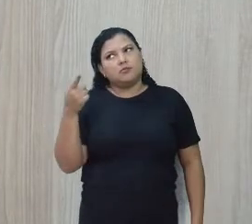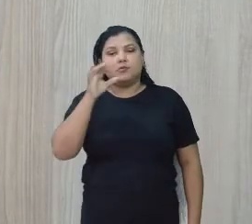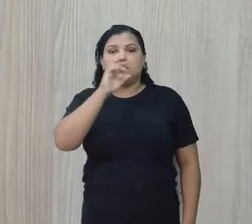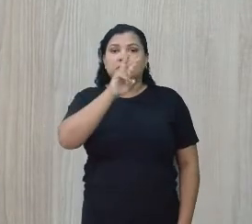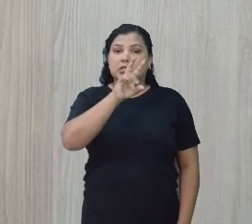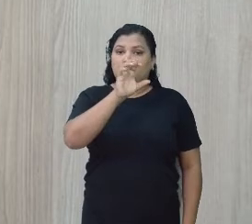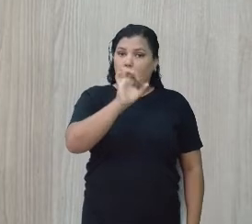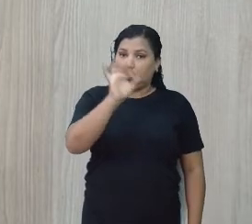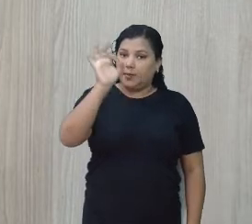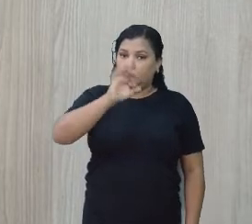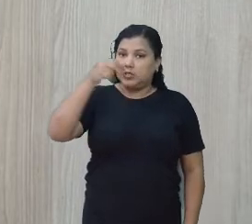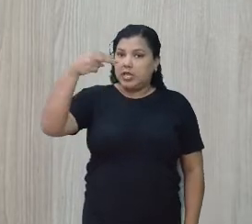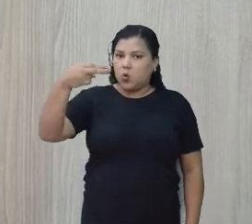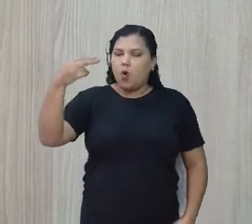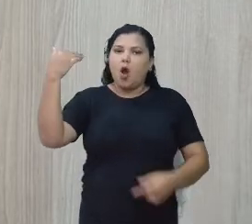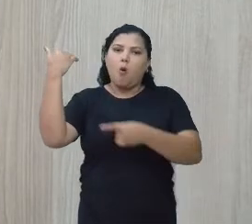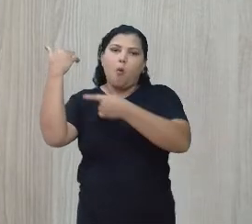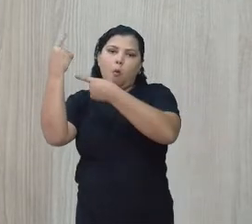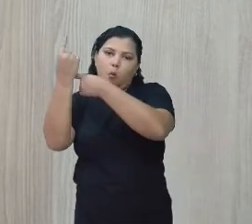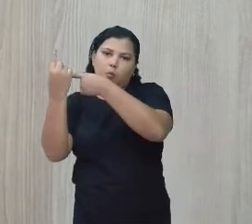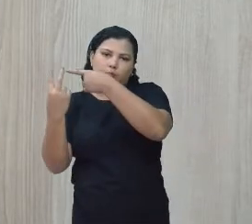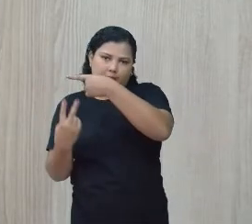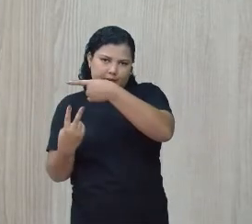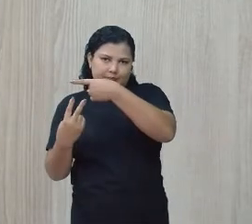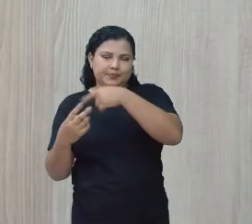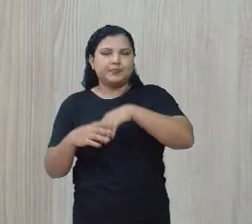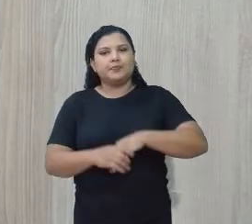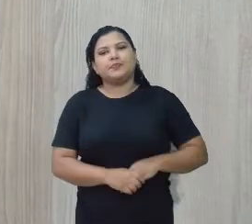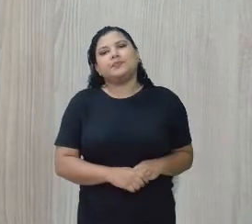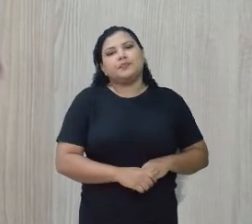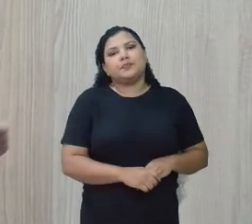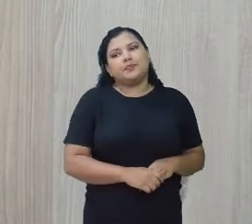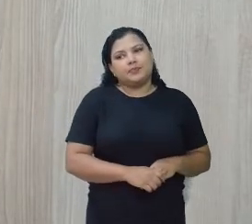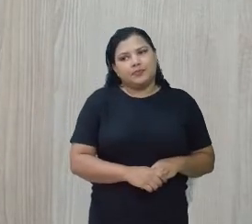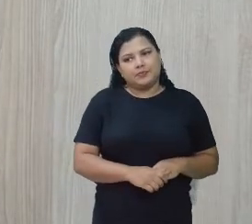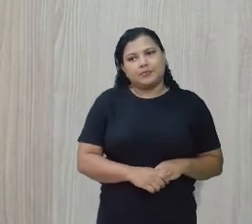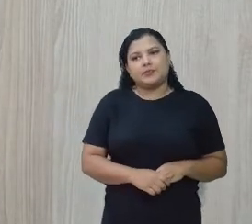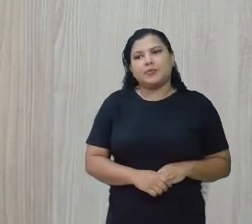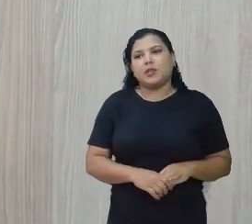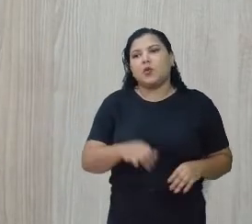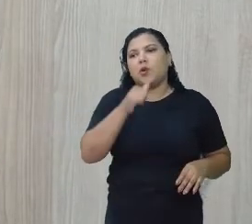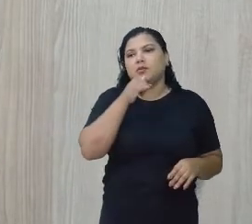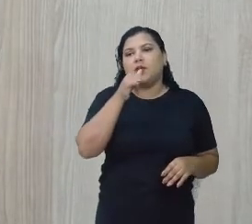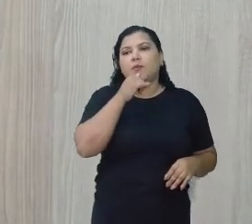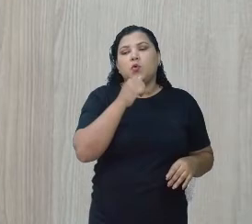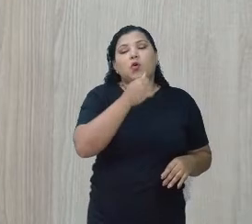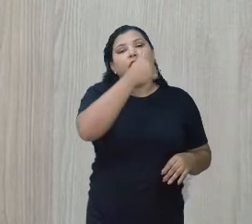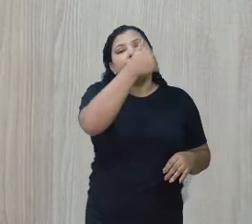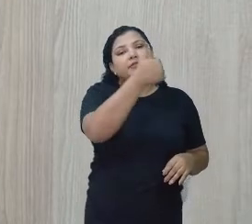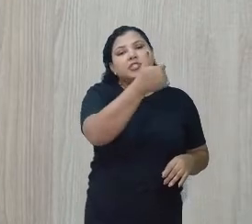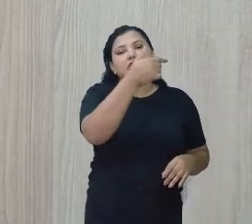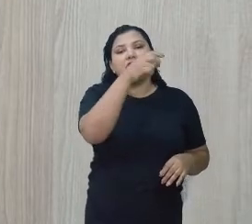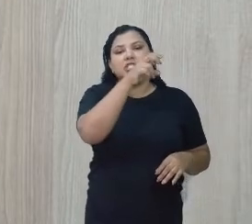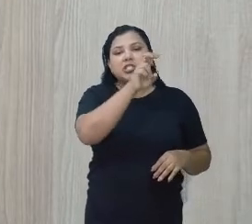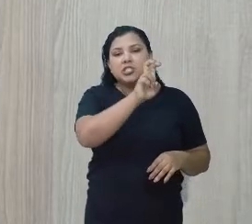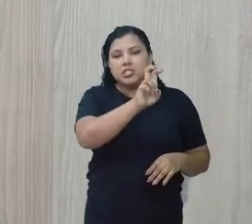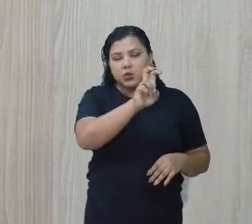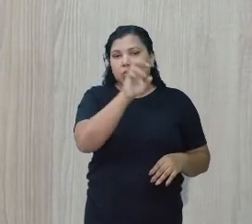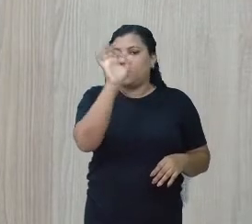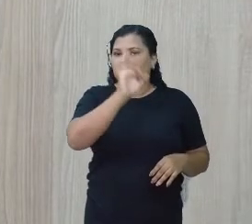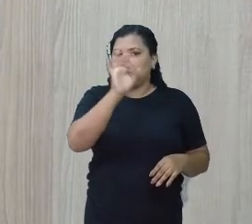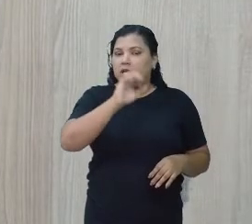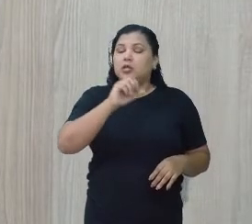metade. Ela falou da ideia também do 25%, que é a metade da metade, né? Que dá igual aí a 1/4 do